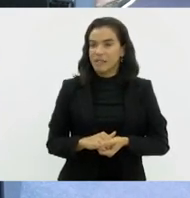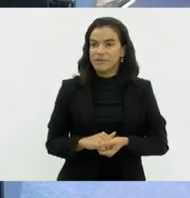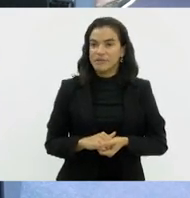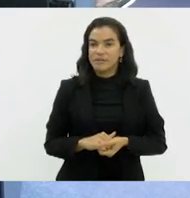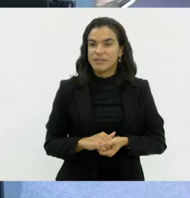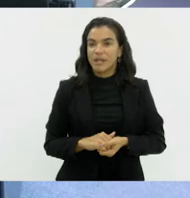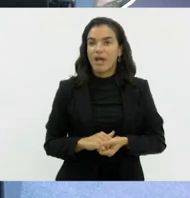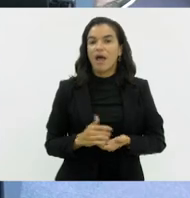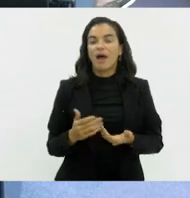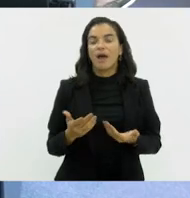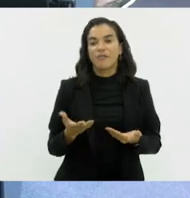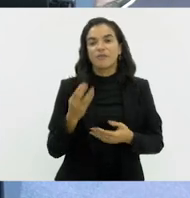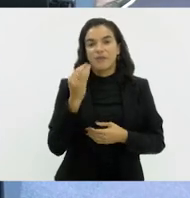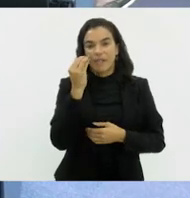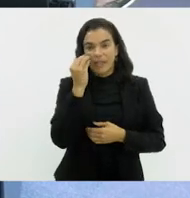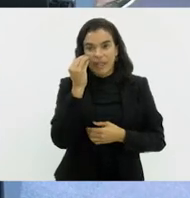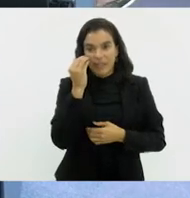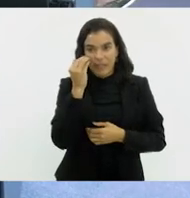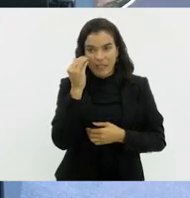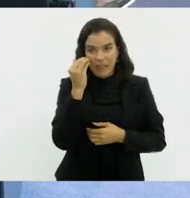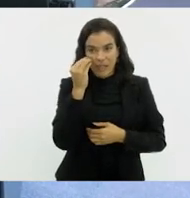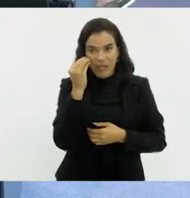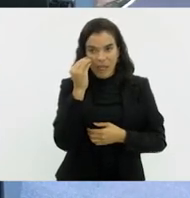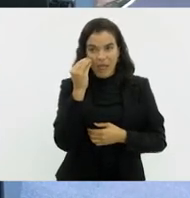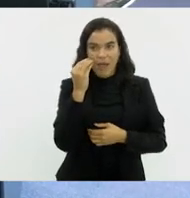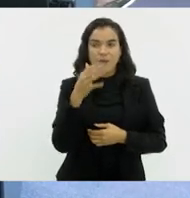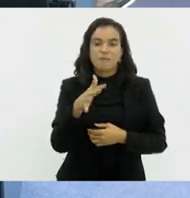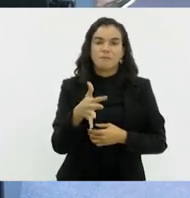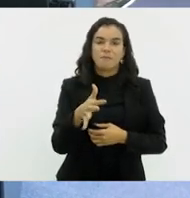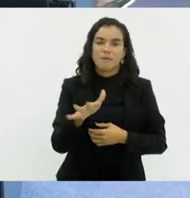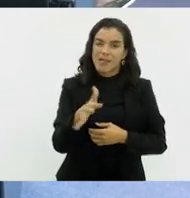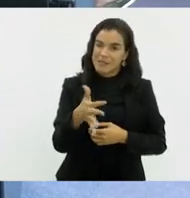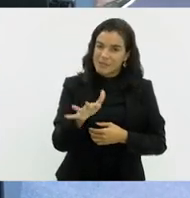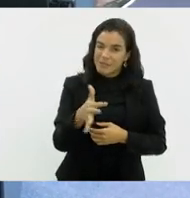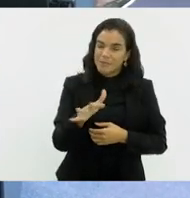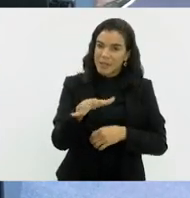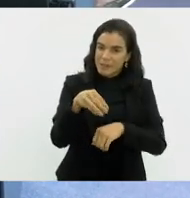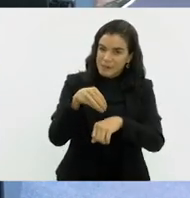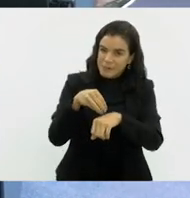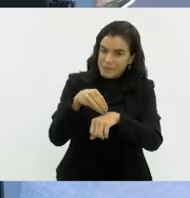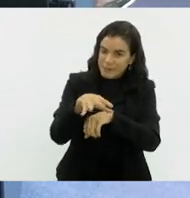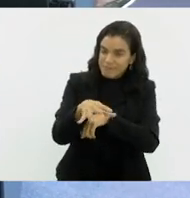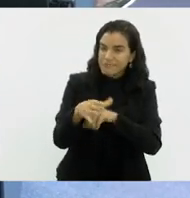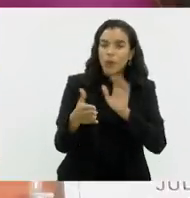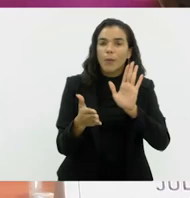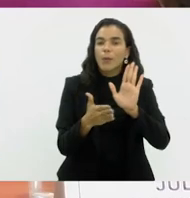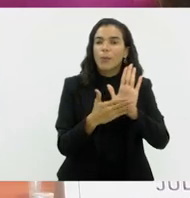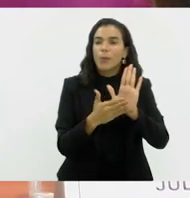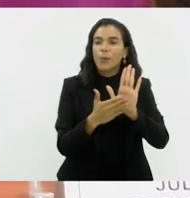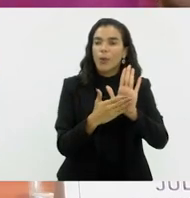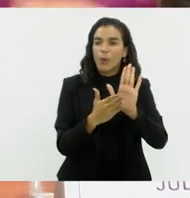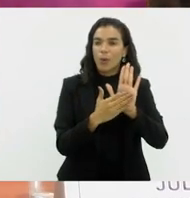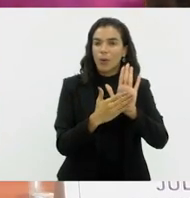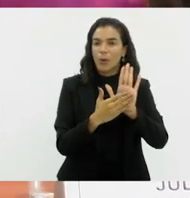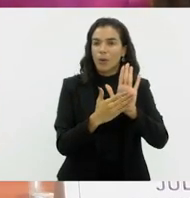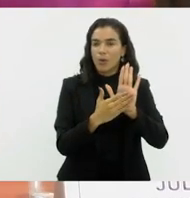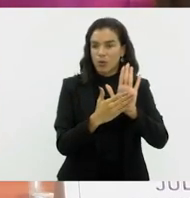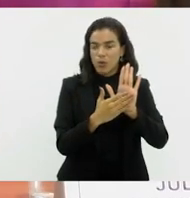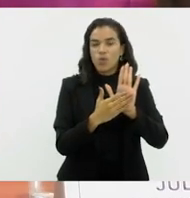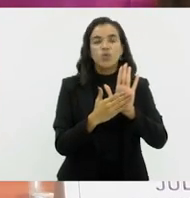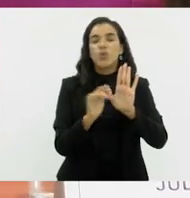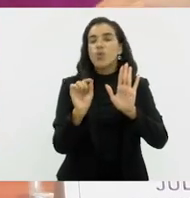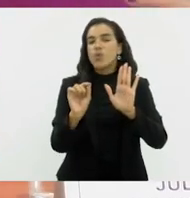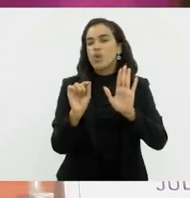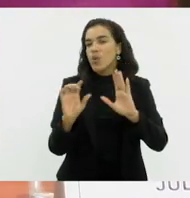Bom, eu vou tentar passar aqui mais ou menos o que foi proposto, né, pelo grupo,